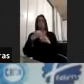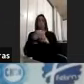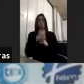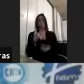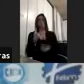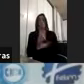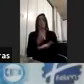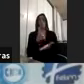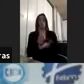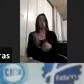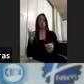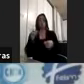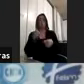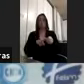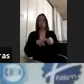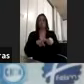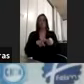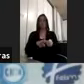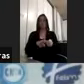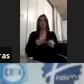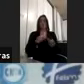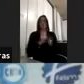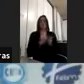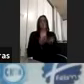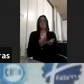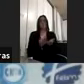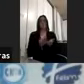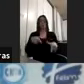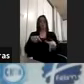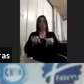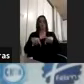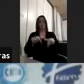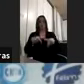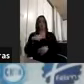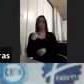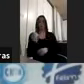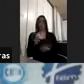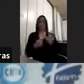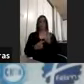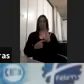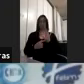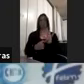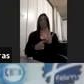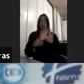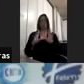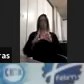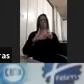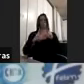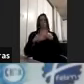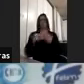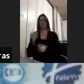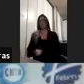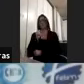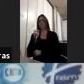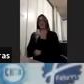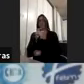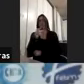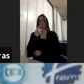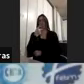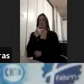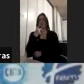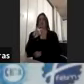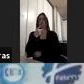nós estamos aqui hoje porque nós já mostramos aqui para a nossa audiência, antes de você entrar aqui, a sua fala lá na